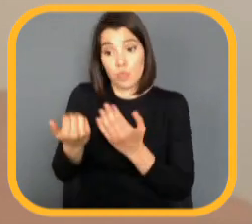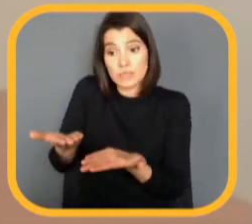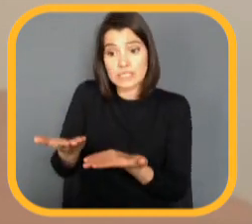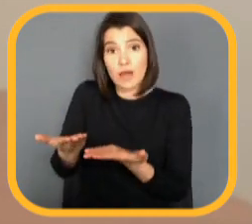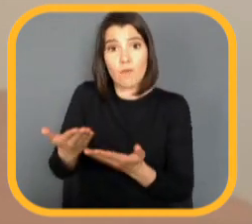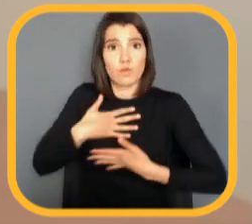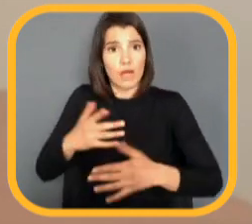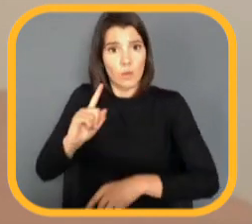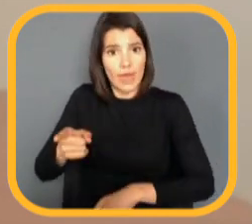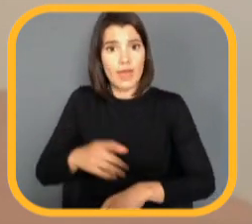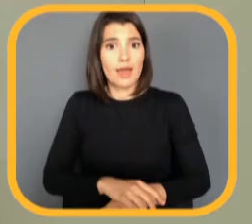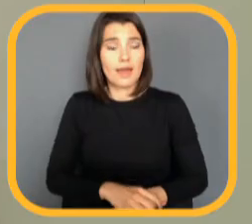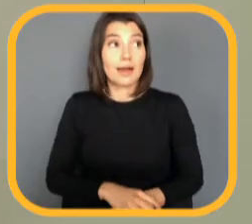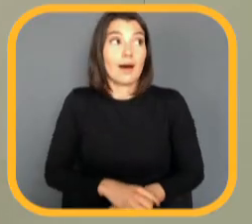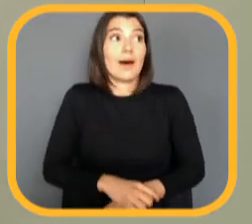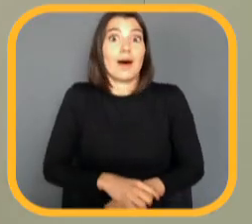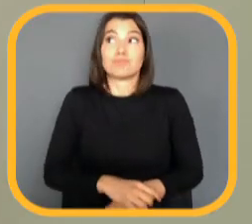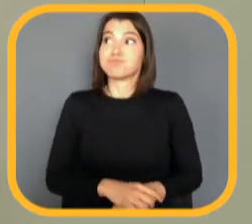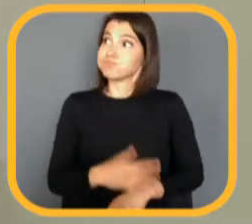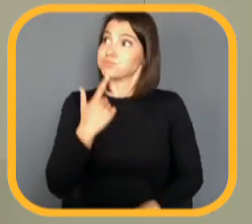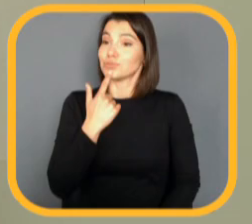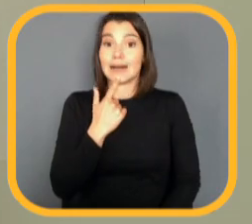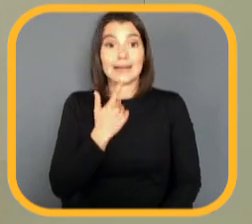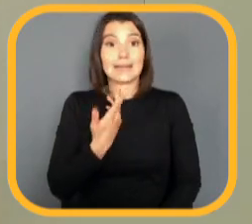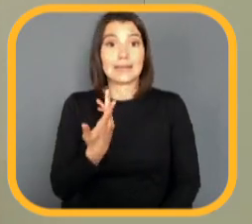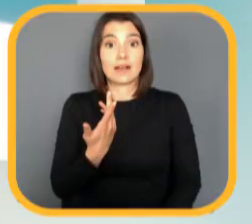Afinal, doação é voluntariado? Ui,